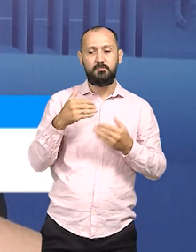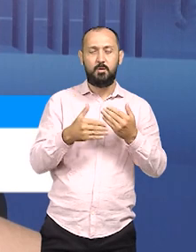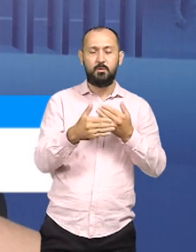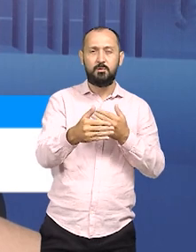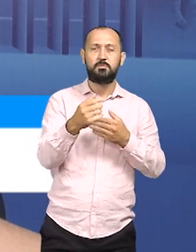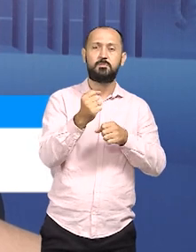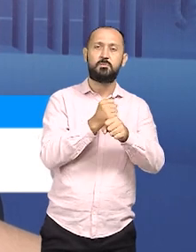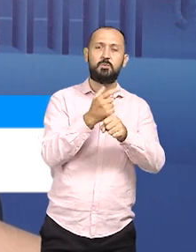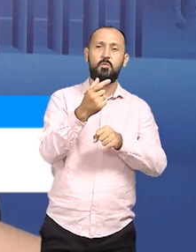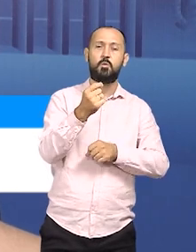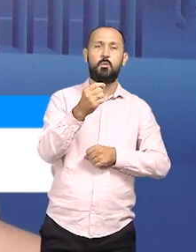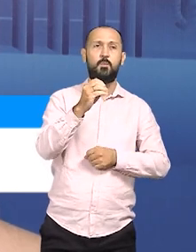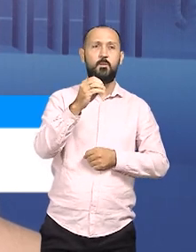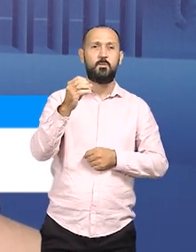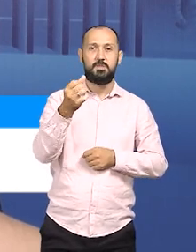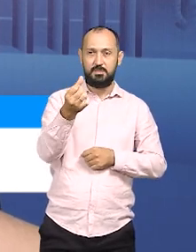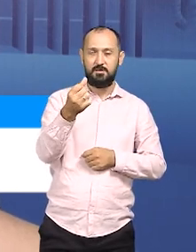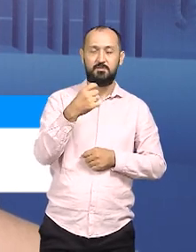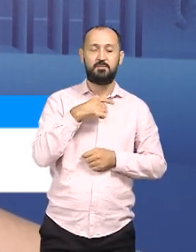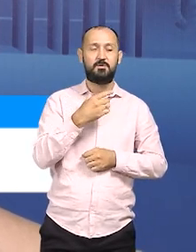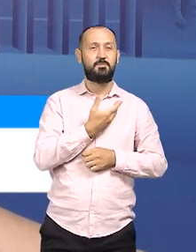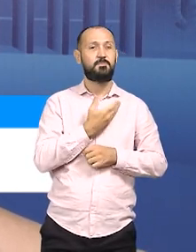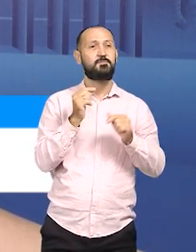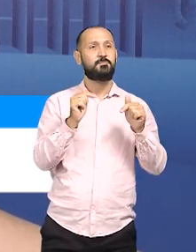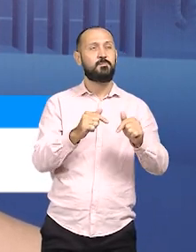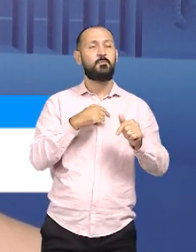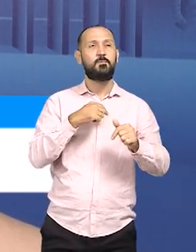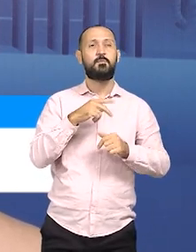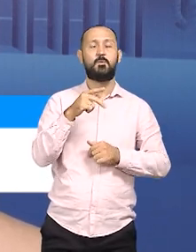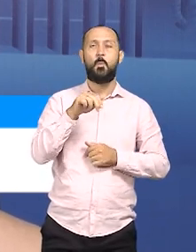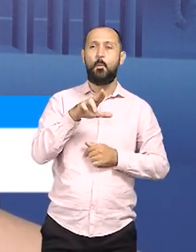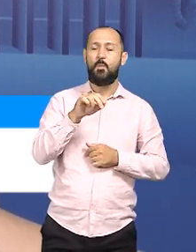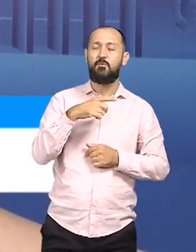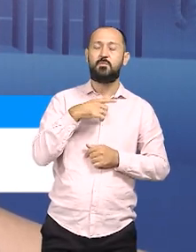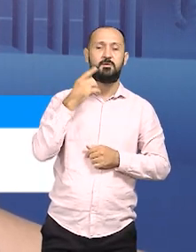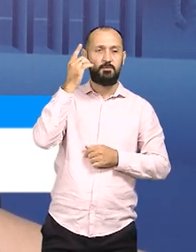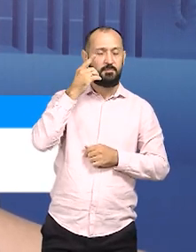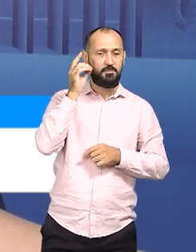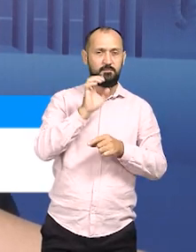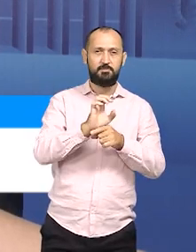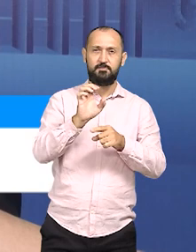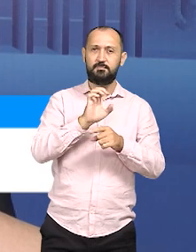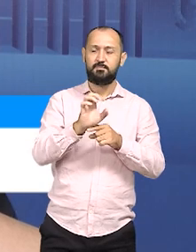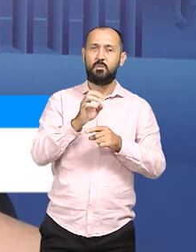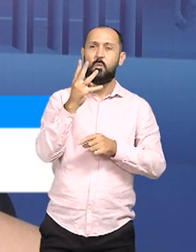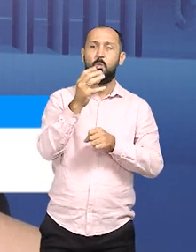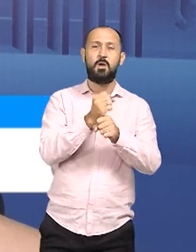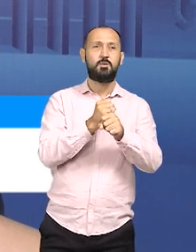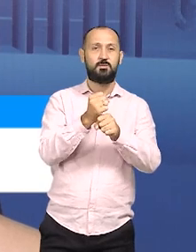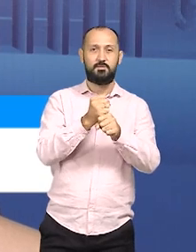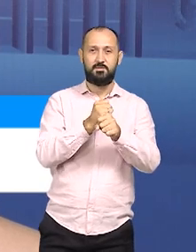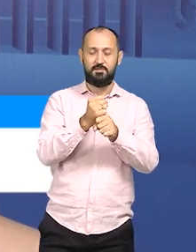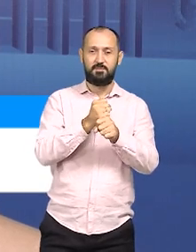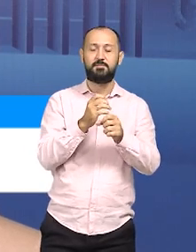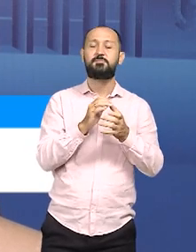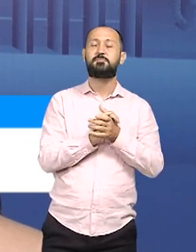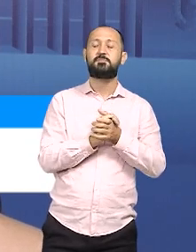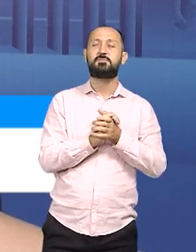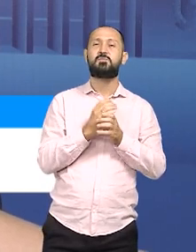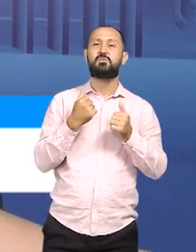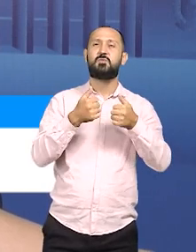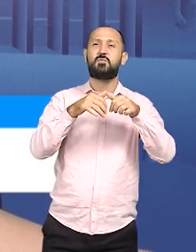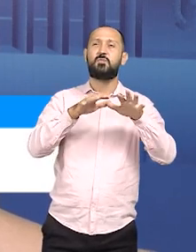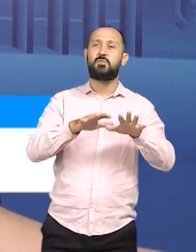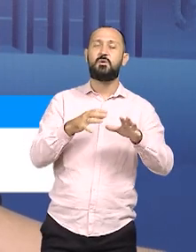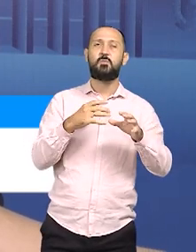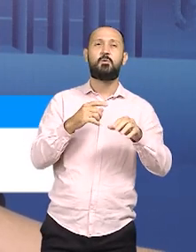Sul a partir de 2006 nós fomos colega aqui nessa casa Né O Paulo foi eleito deputado estadual Eu também a gente conviveu quatro anos aqui